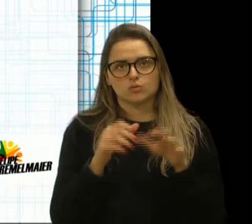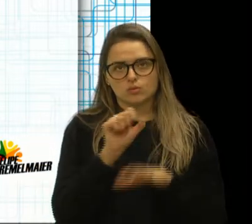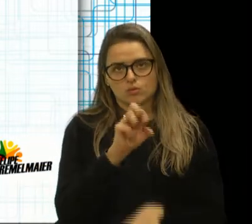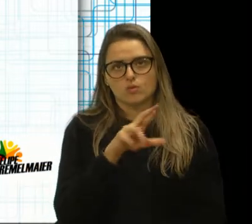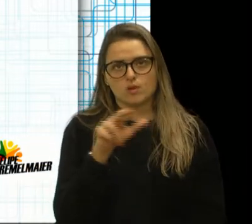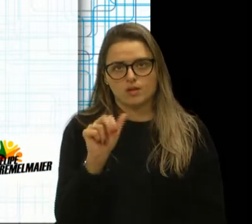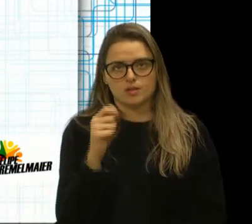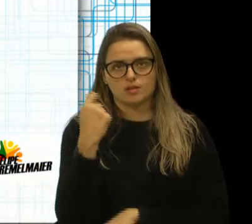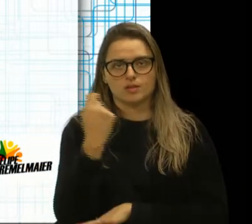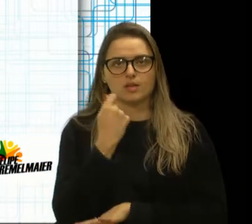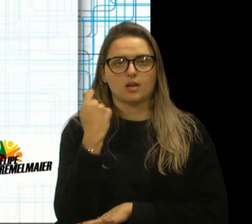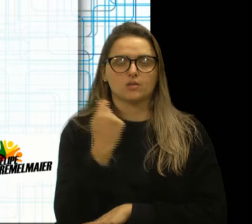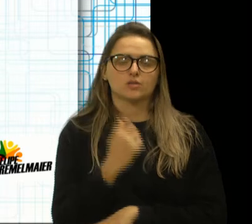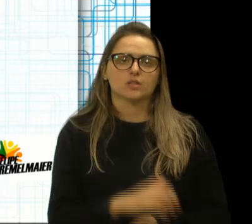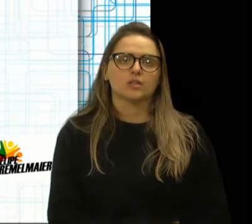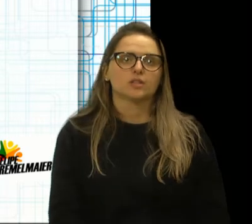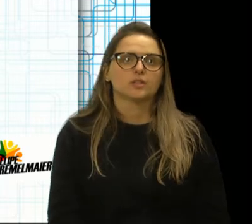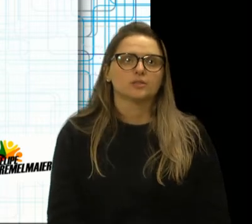Gaúcha.